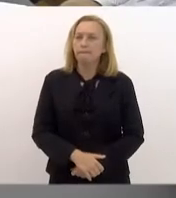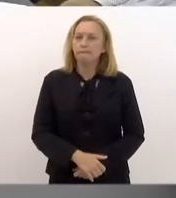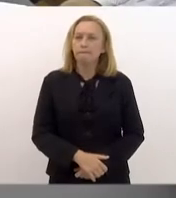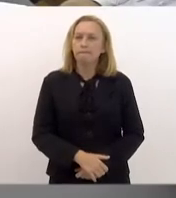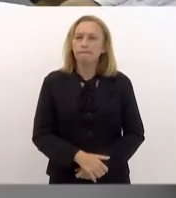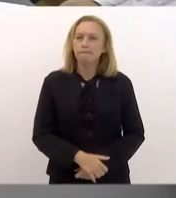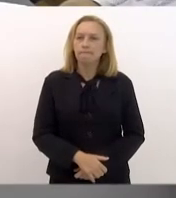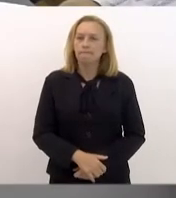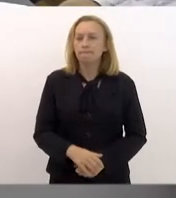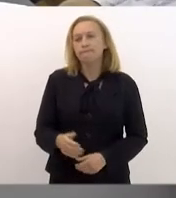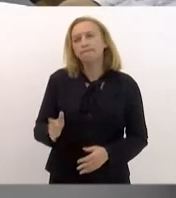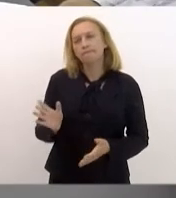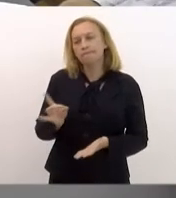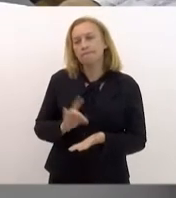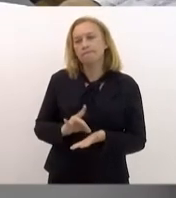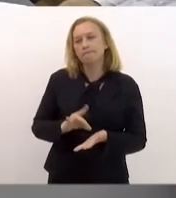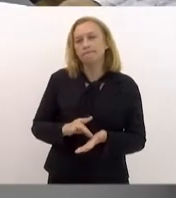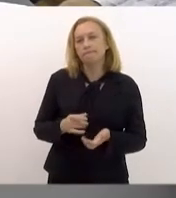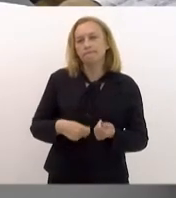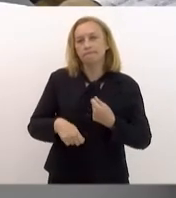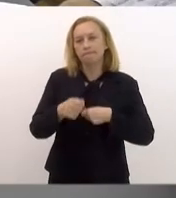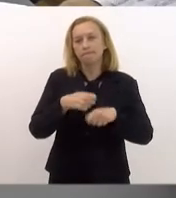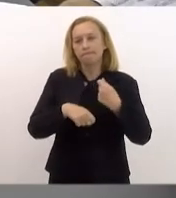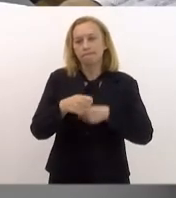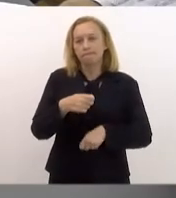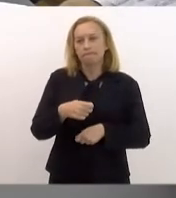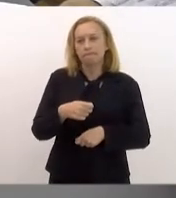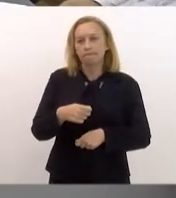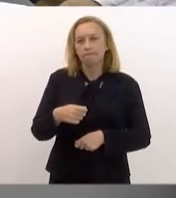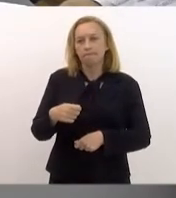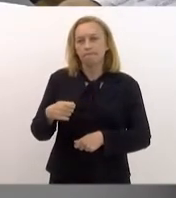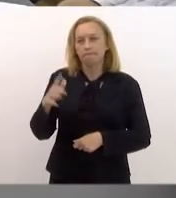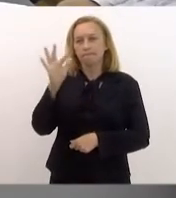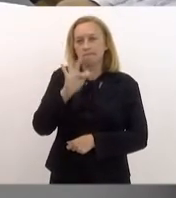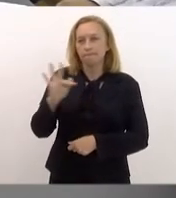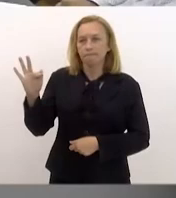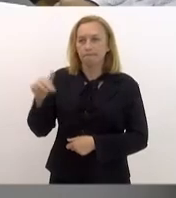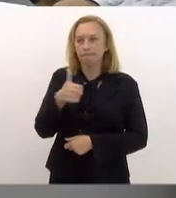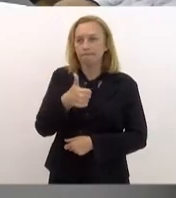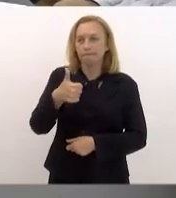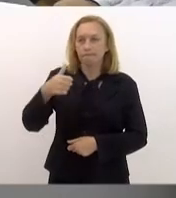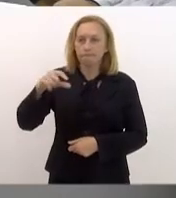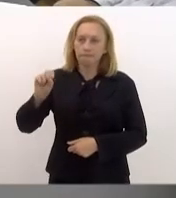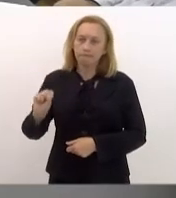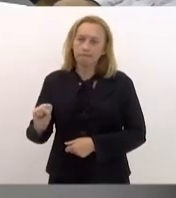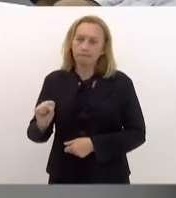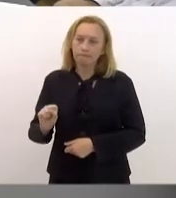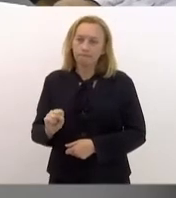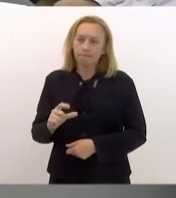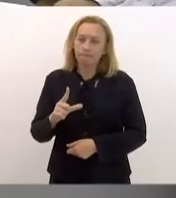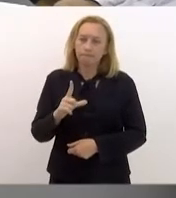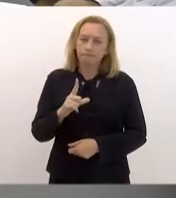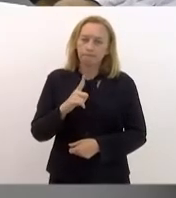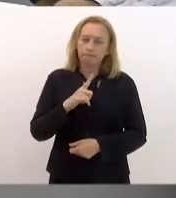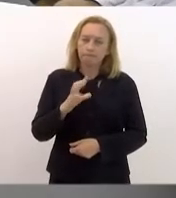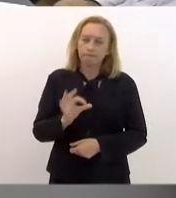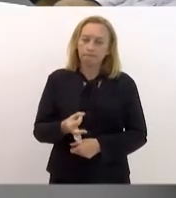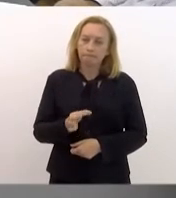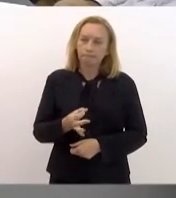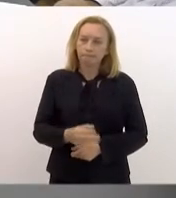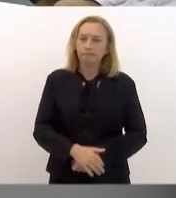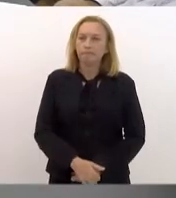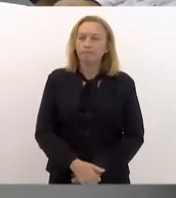passou para a administração federal em 2018. Mesmo assim, Luiz Paulo, acho que tem ali uma certa ambiguidade, não